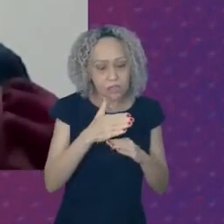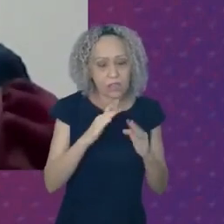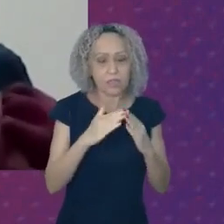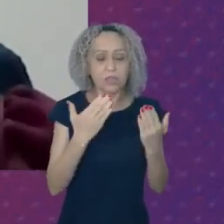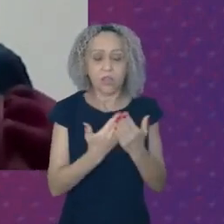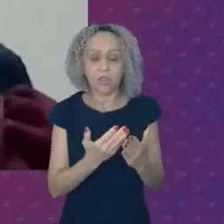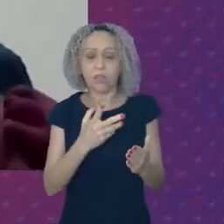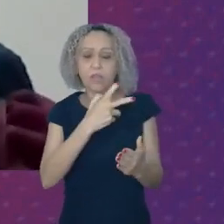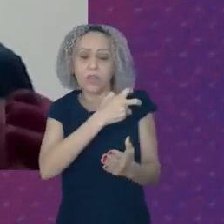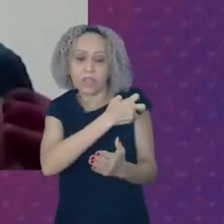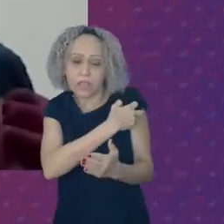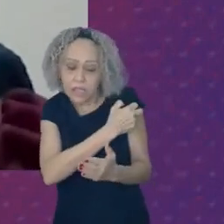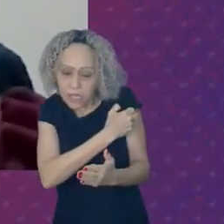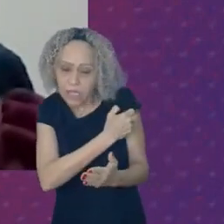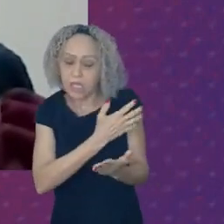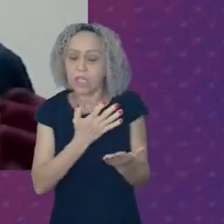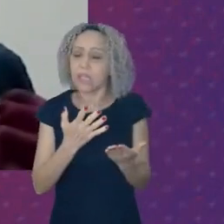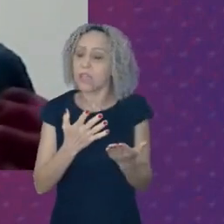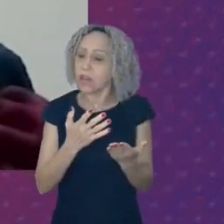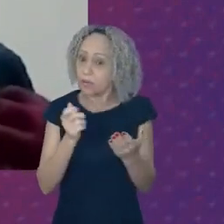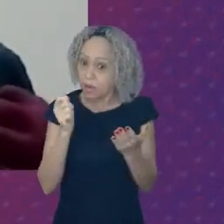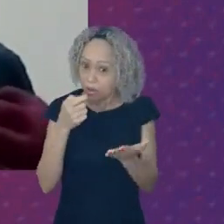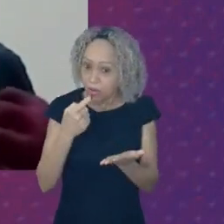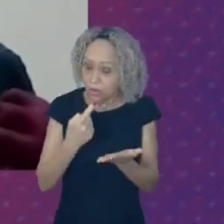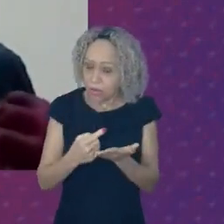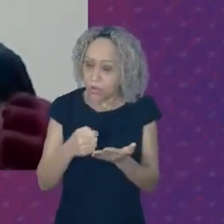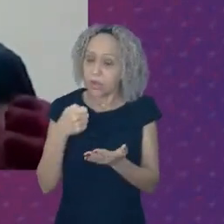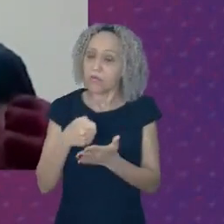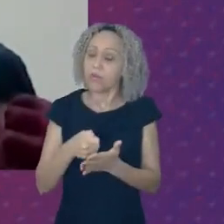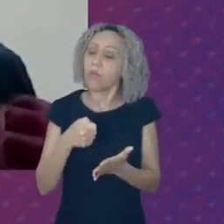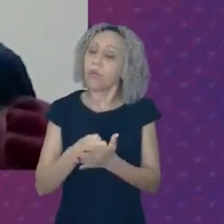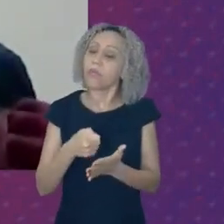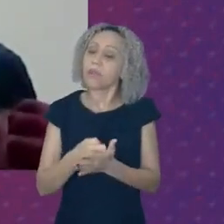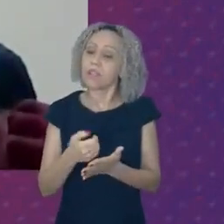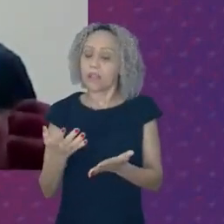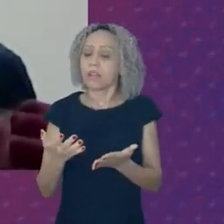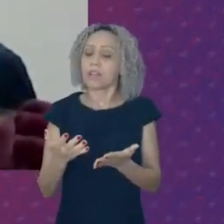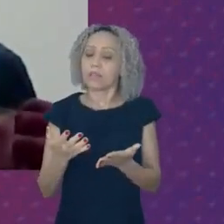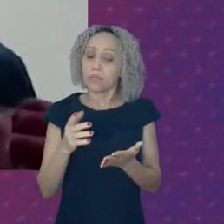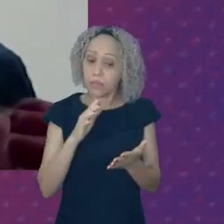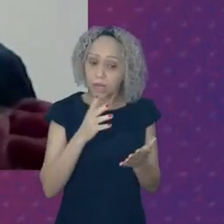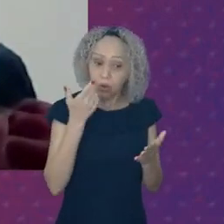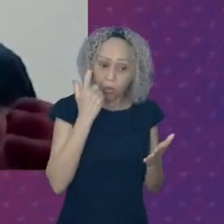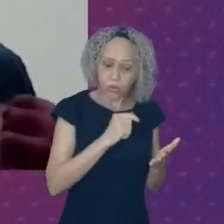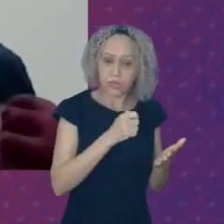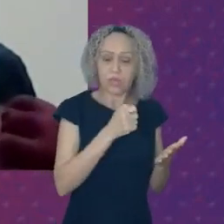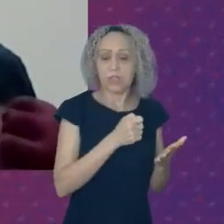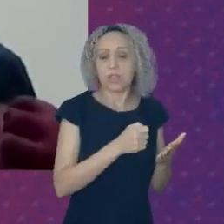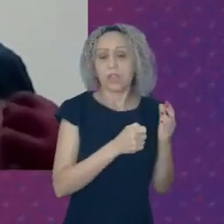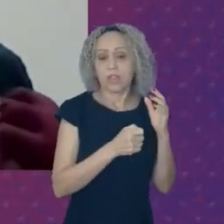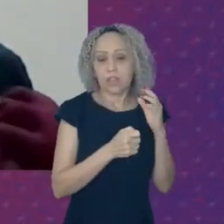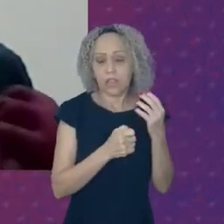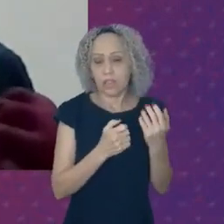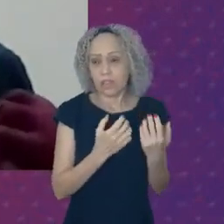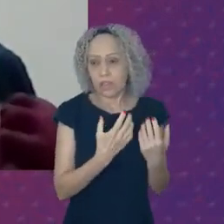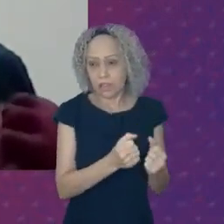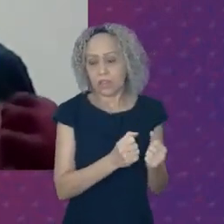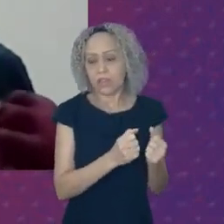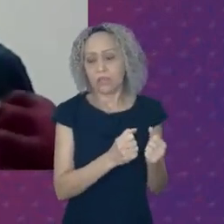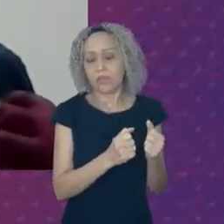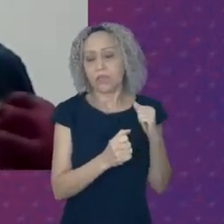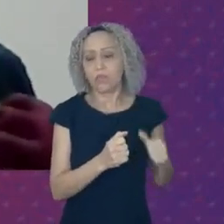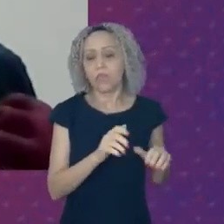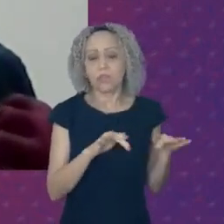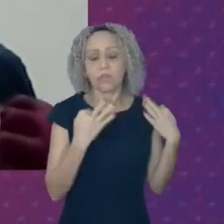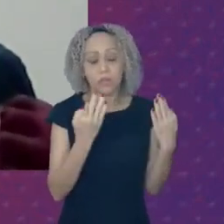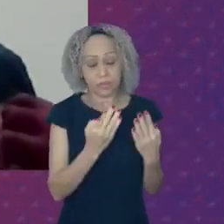para estar, né, ser beneficiária do programa Bolsa Família. Durante o último governo, o governo do presidente